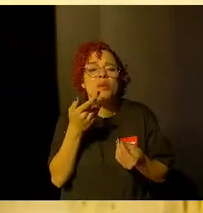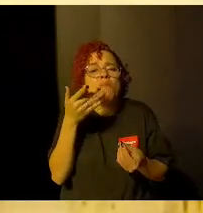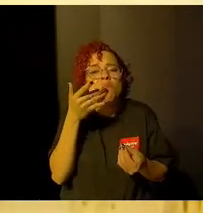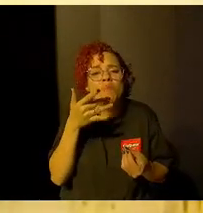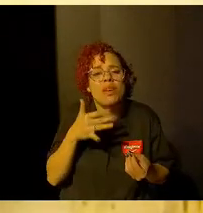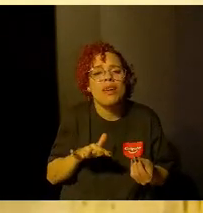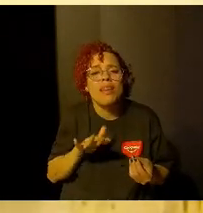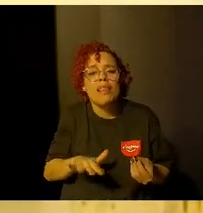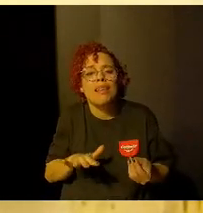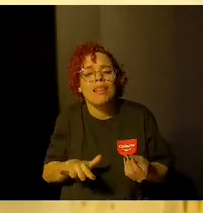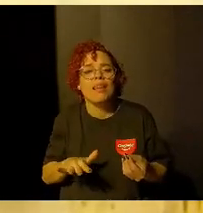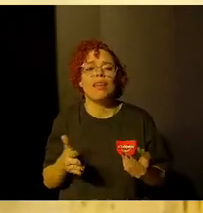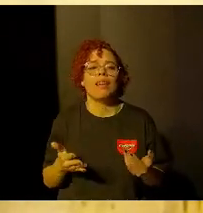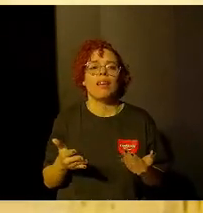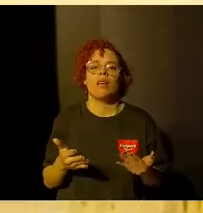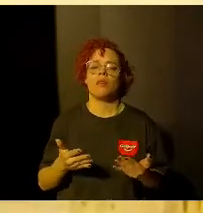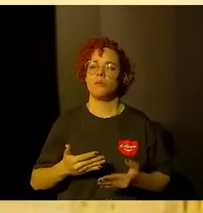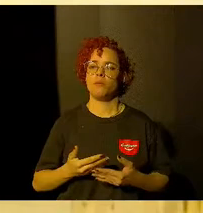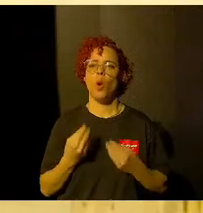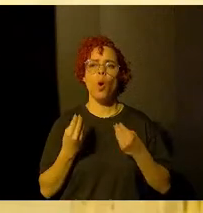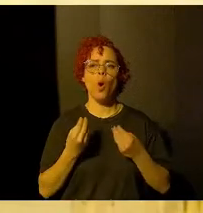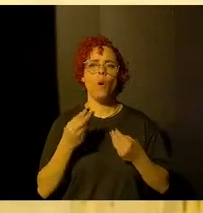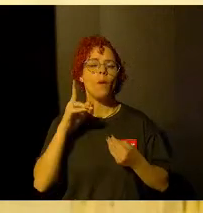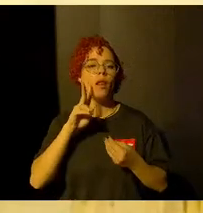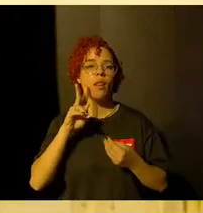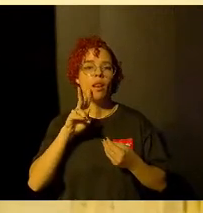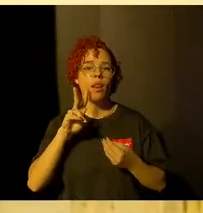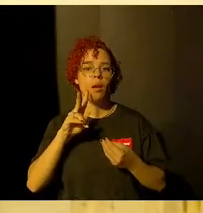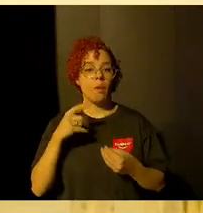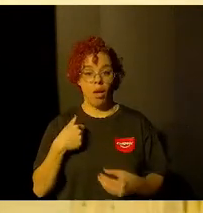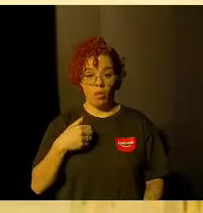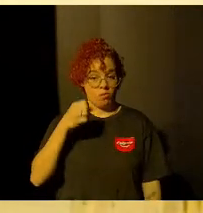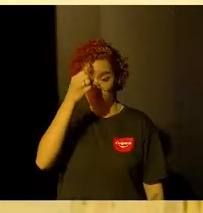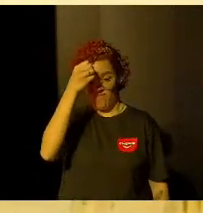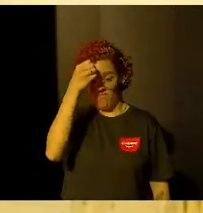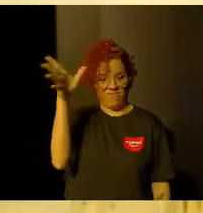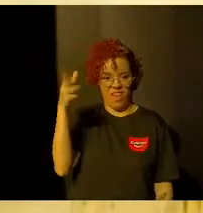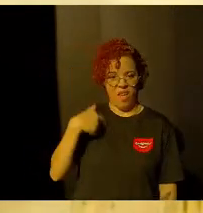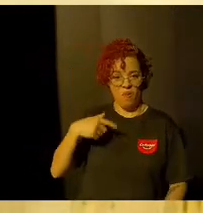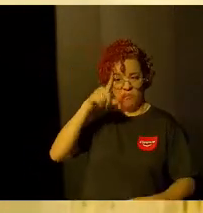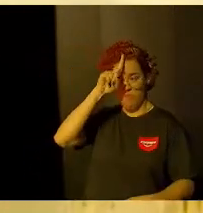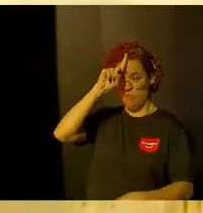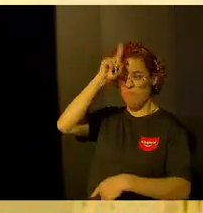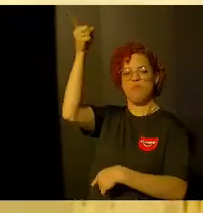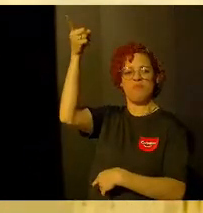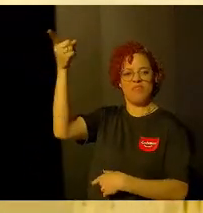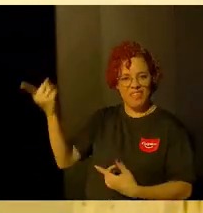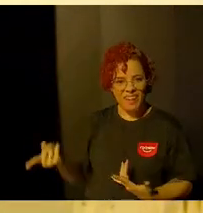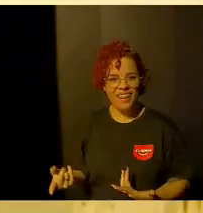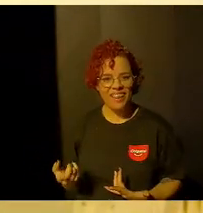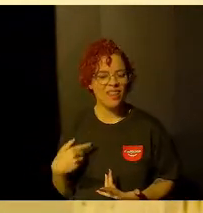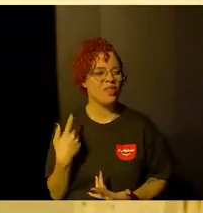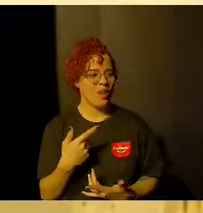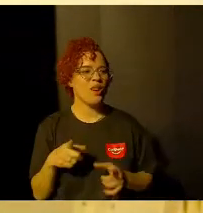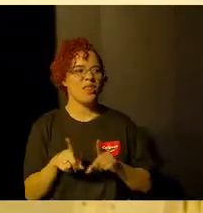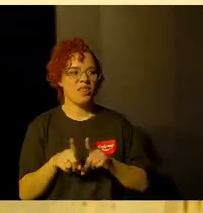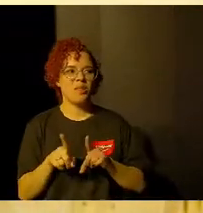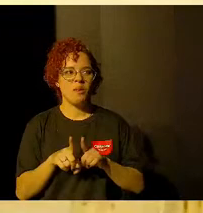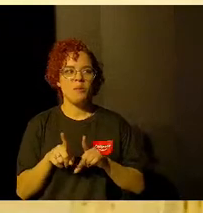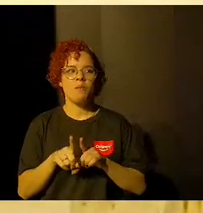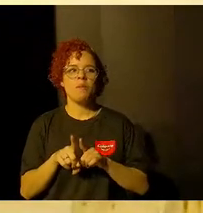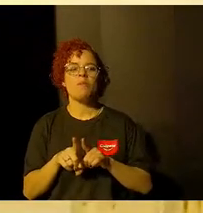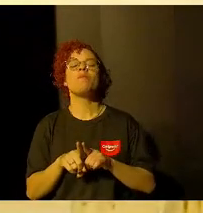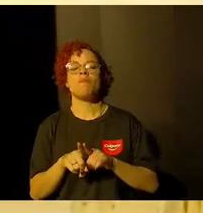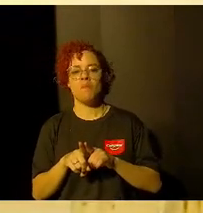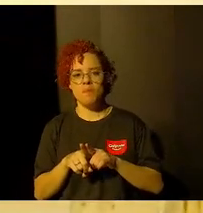pequenina como é que tu te lembras de como nós saímos de Angola disse mãe eu não me lembro o inventei não é mas isso também tem a ver que as